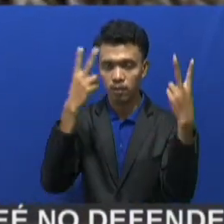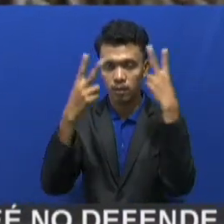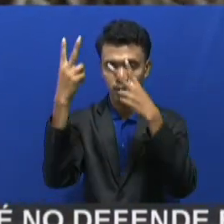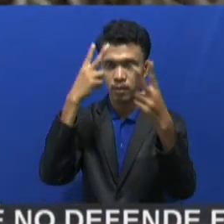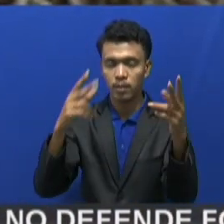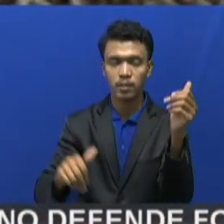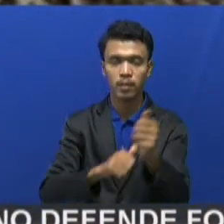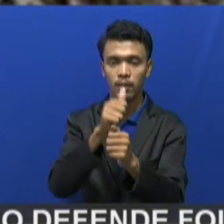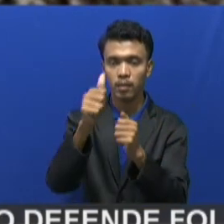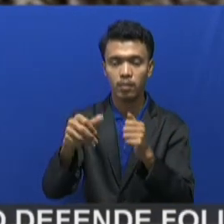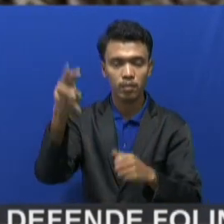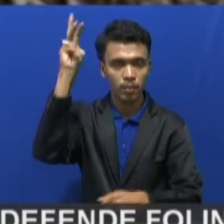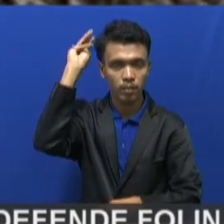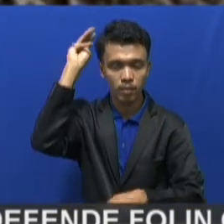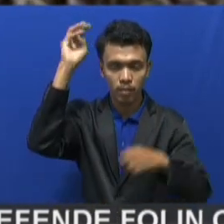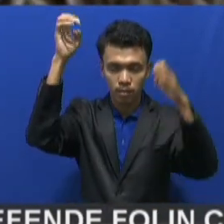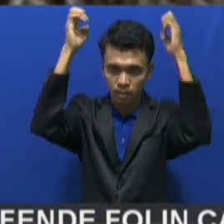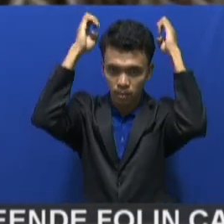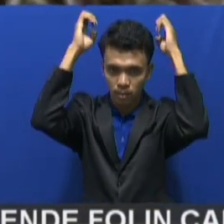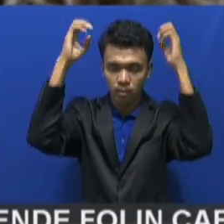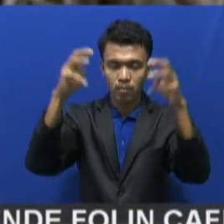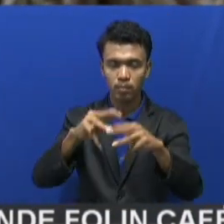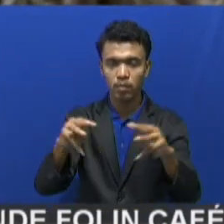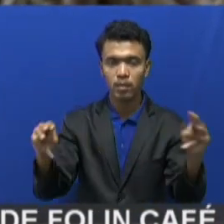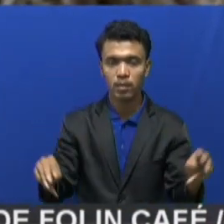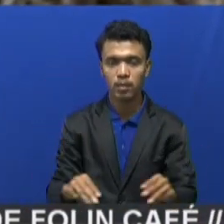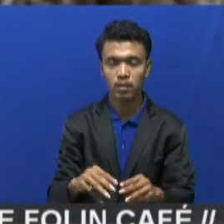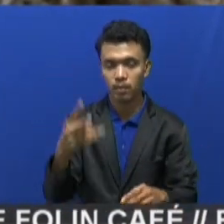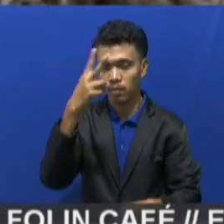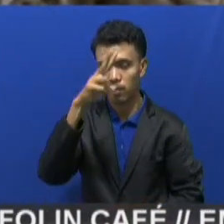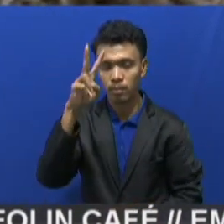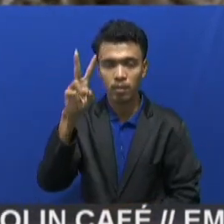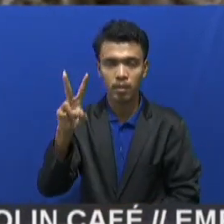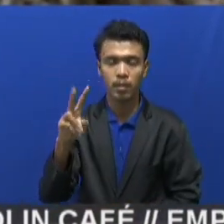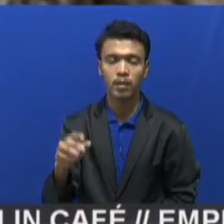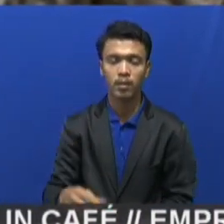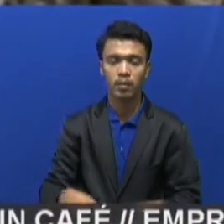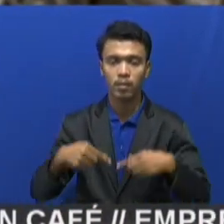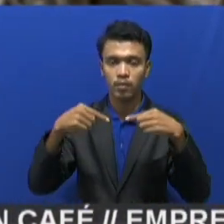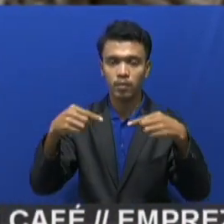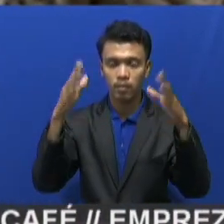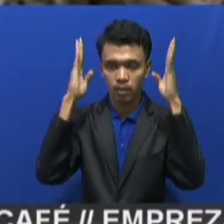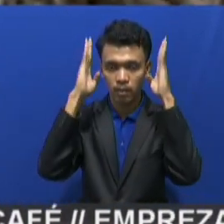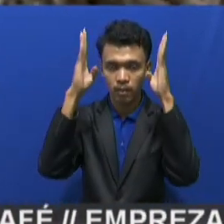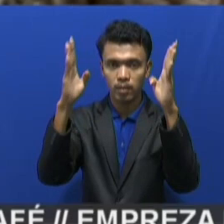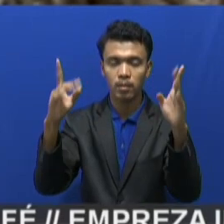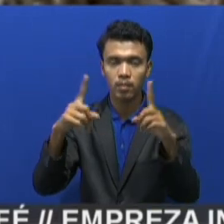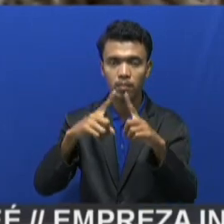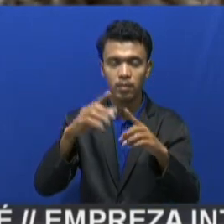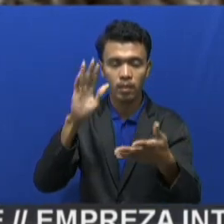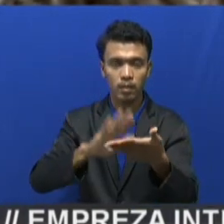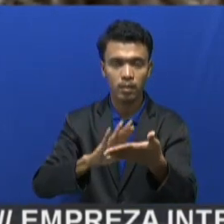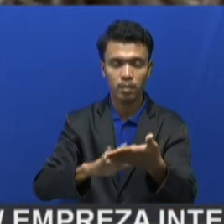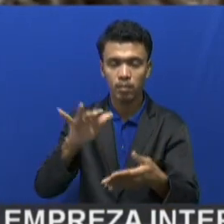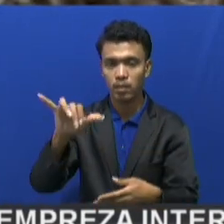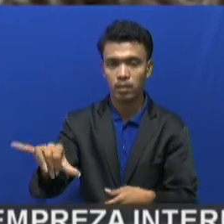educação para os serviços municipais de educação, para que ele tome em consideração a sua atenção para a escola